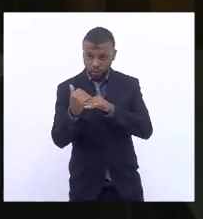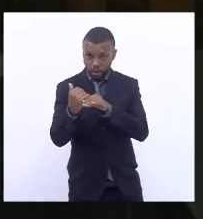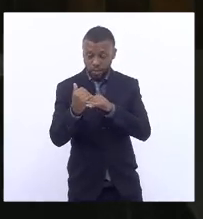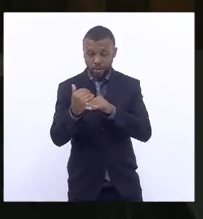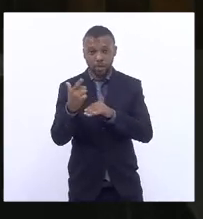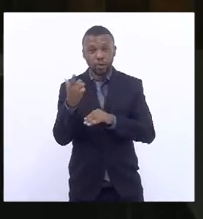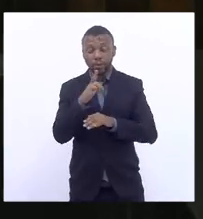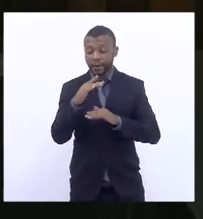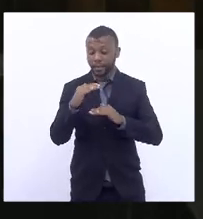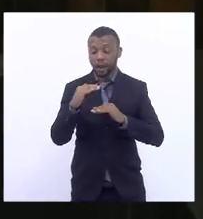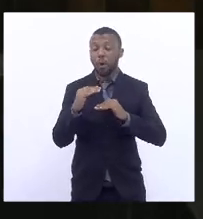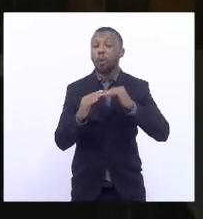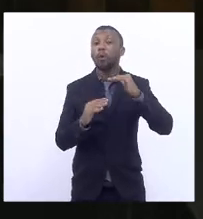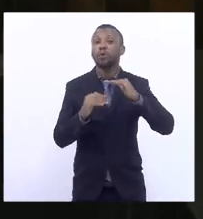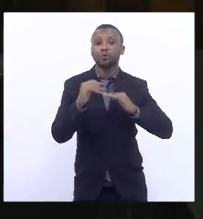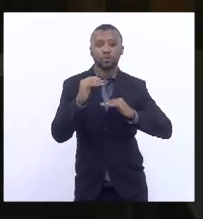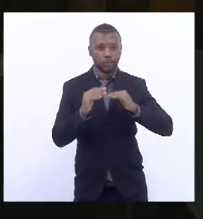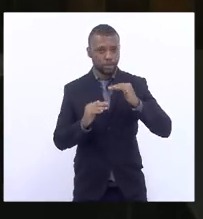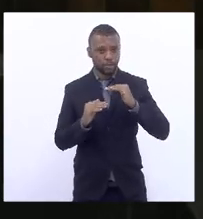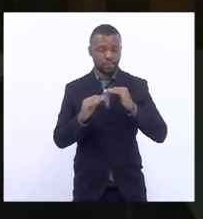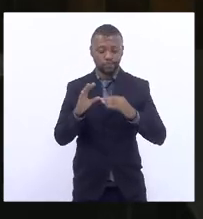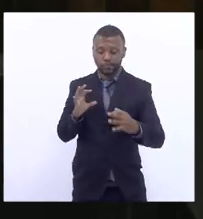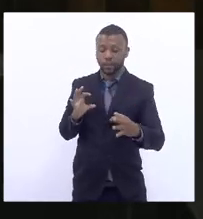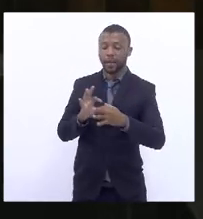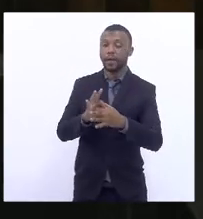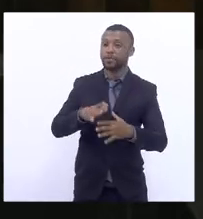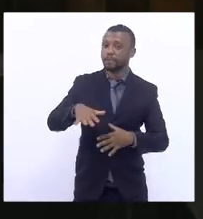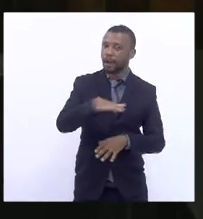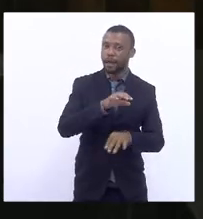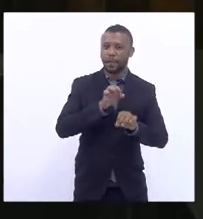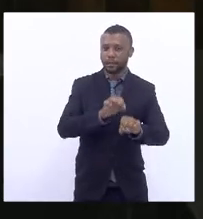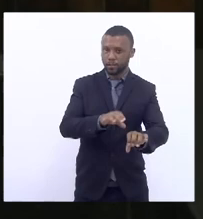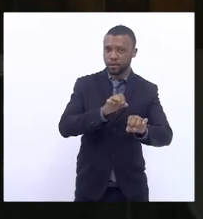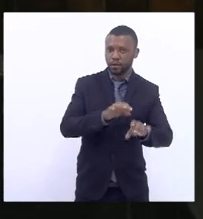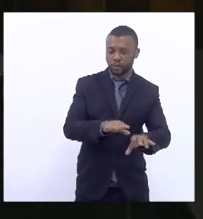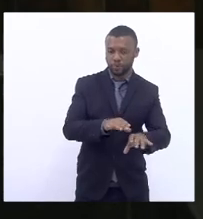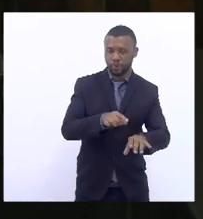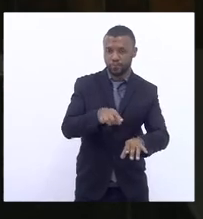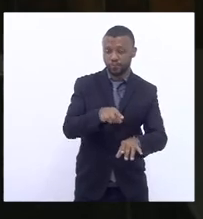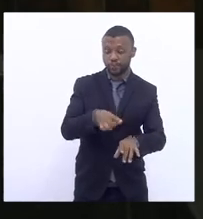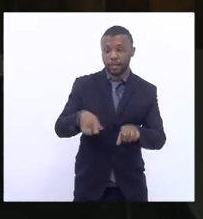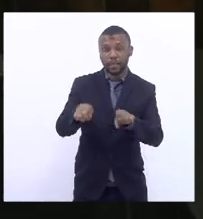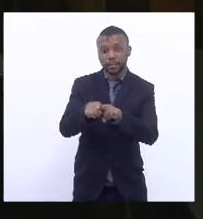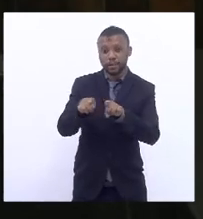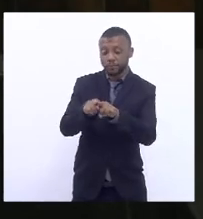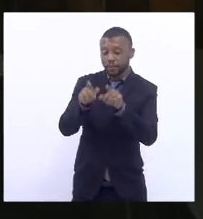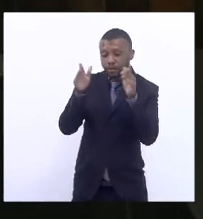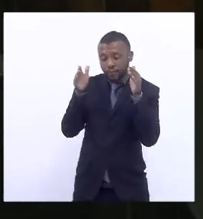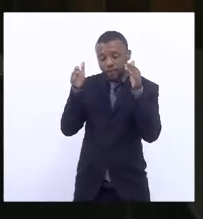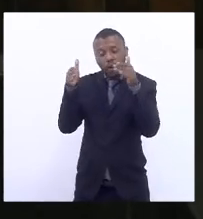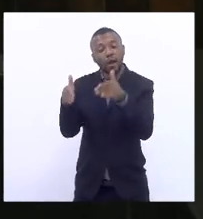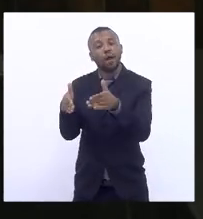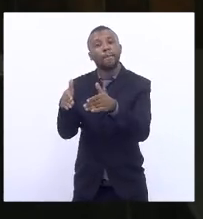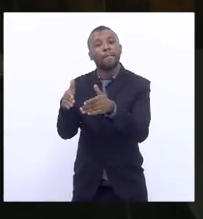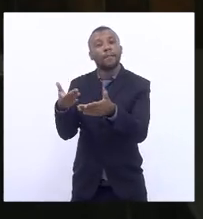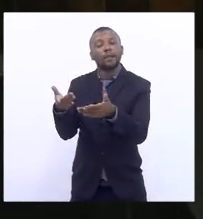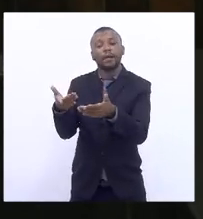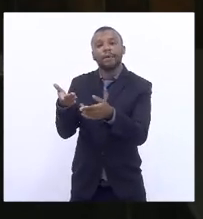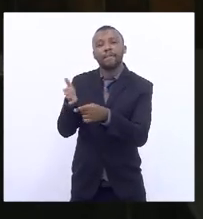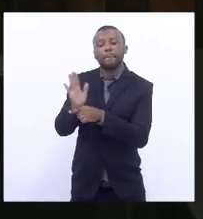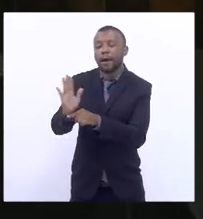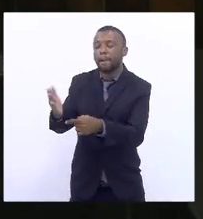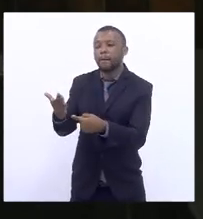educação, quanto educar para a fraternidade. E essas duas coisas, igualdade e liberdade,